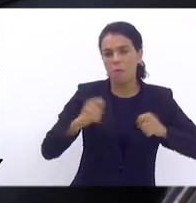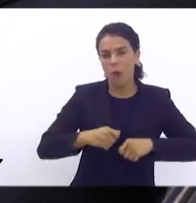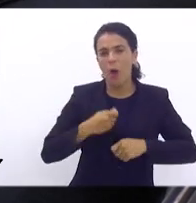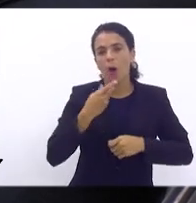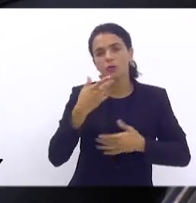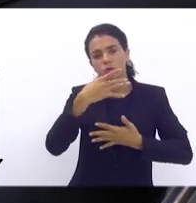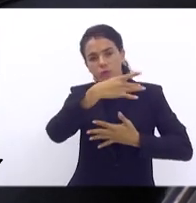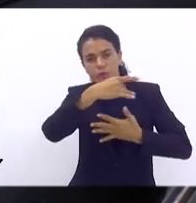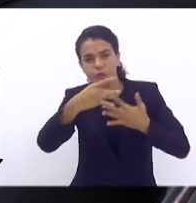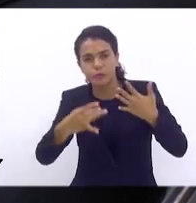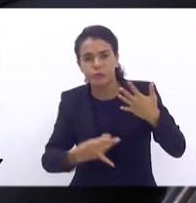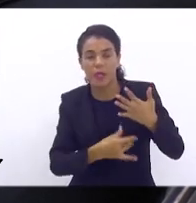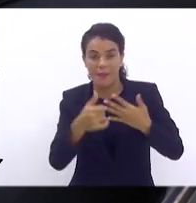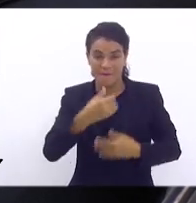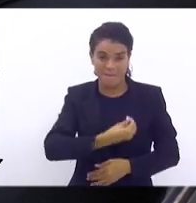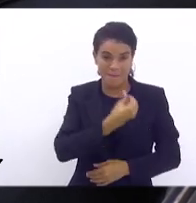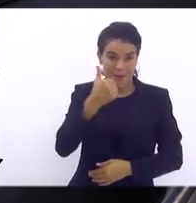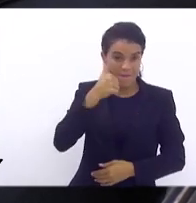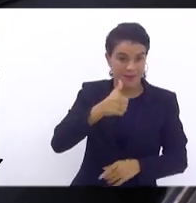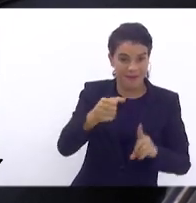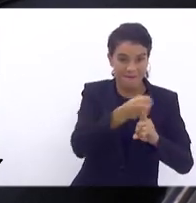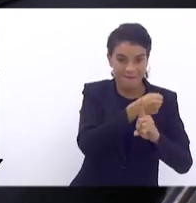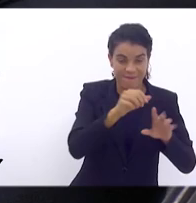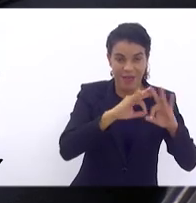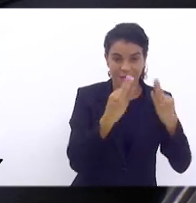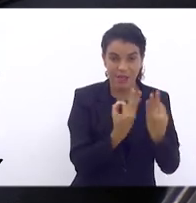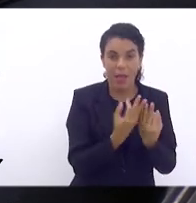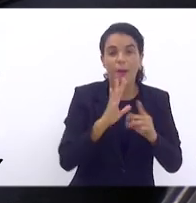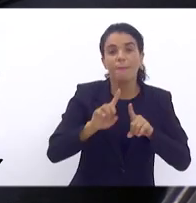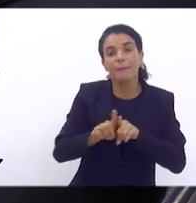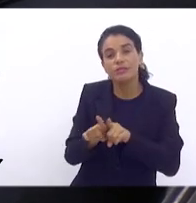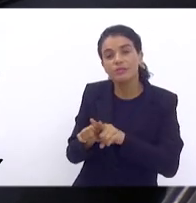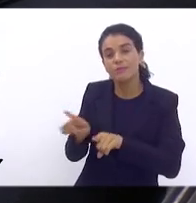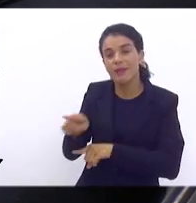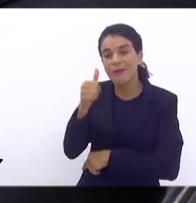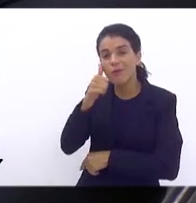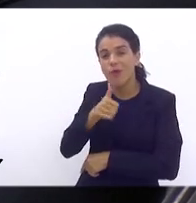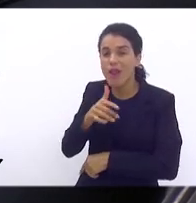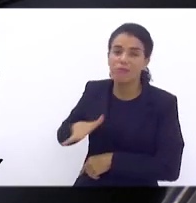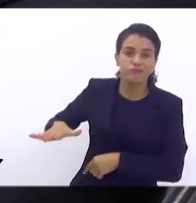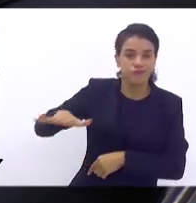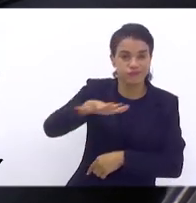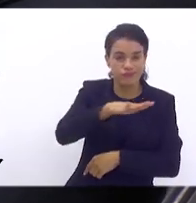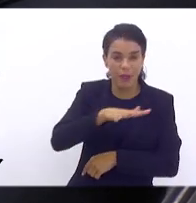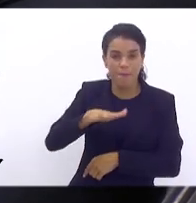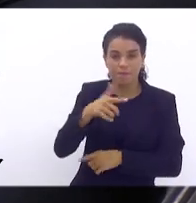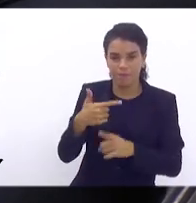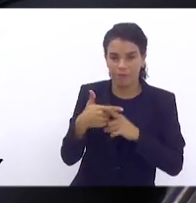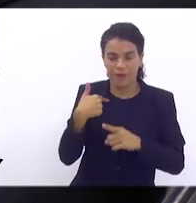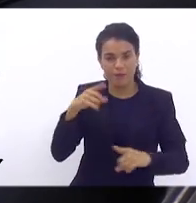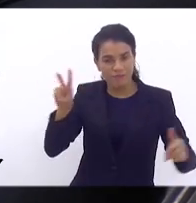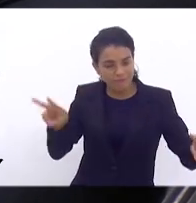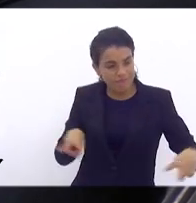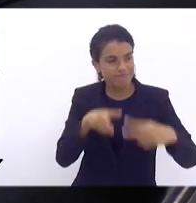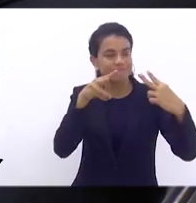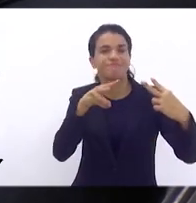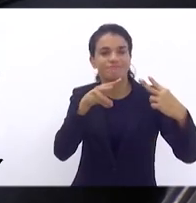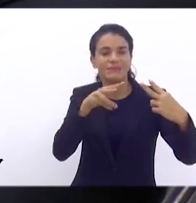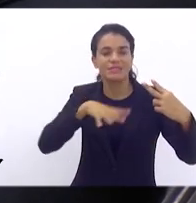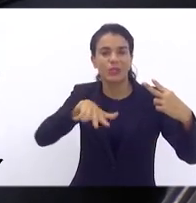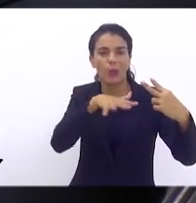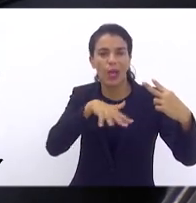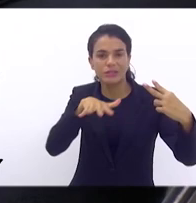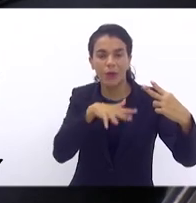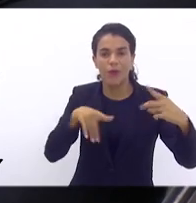que não só na vida das mulheres situação de violência doméstica familiar Mas na vida das mulheres o modo geral porque a gente se depara com